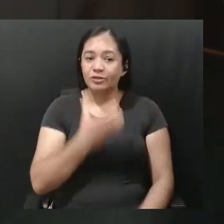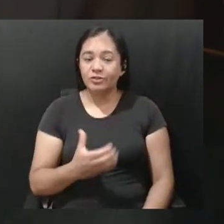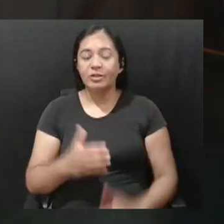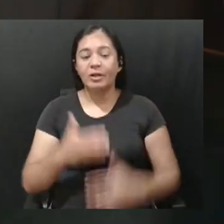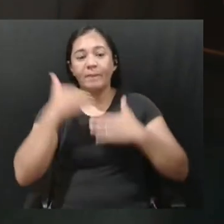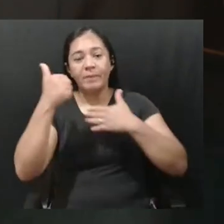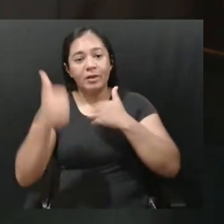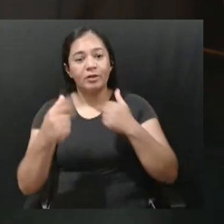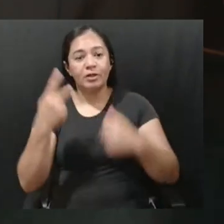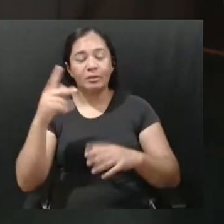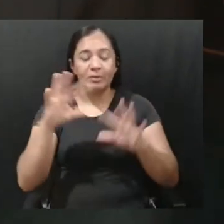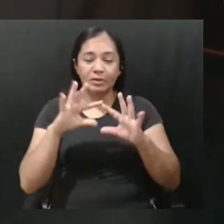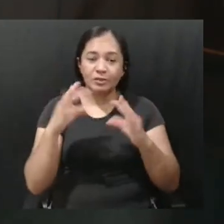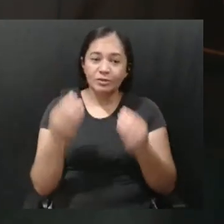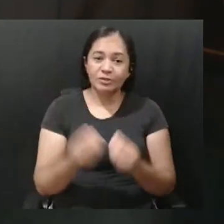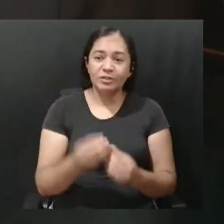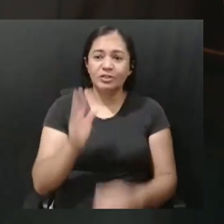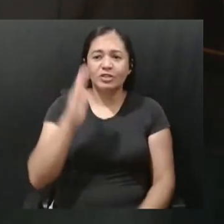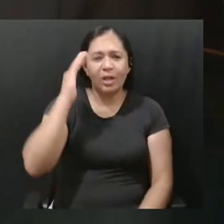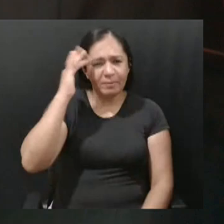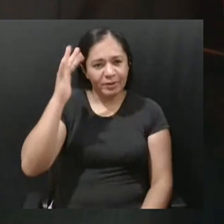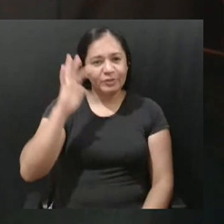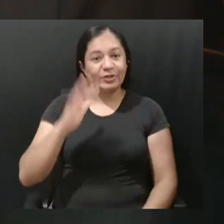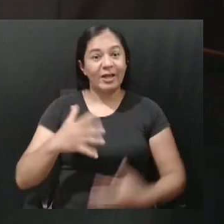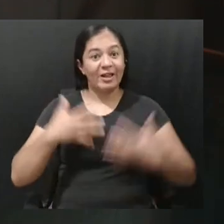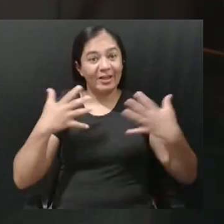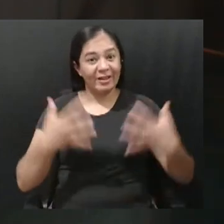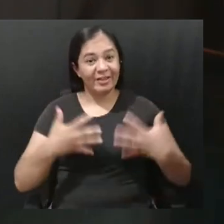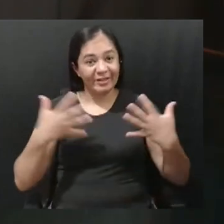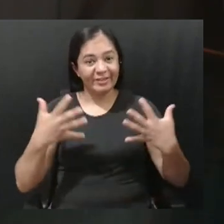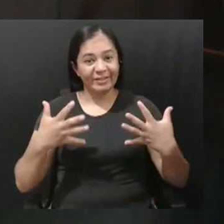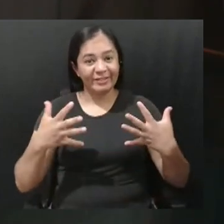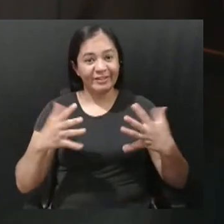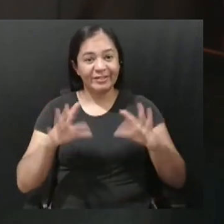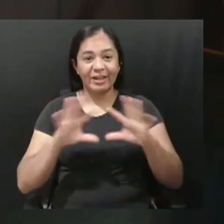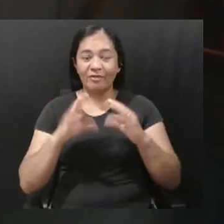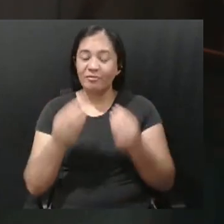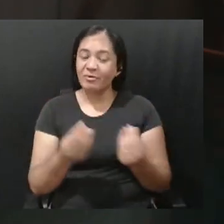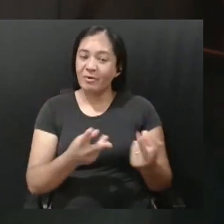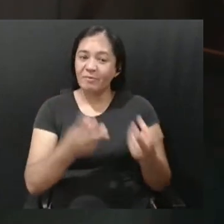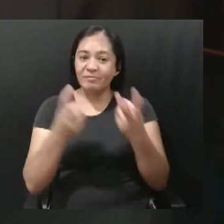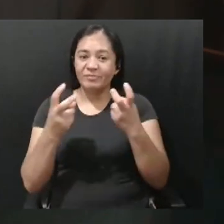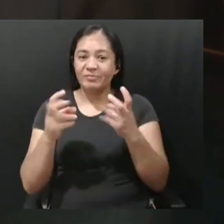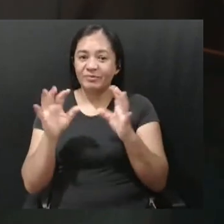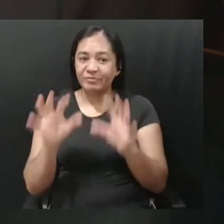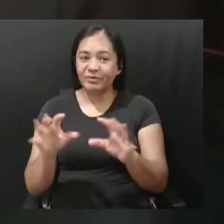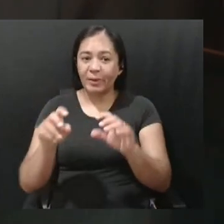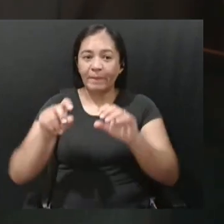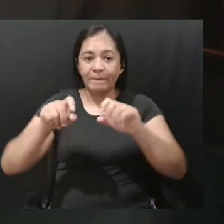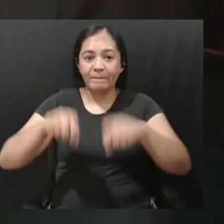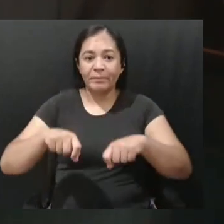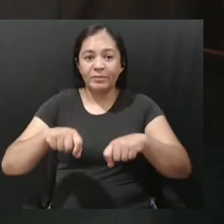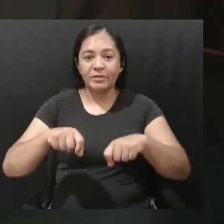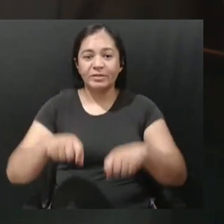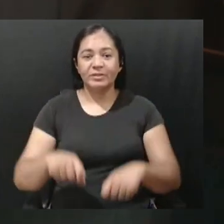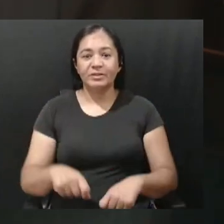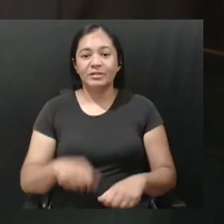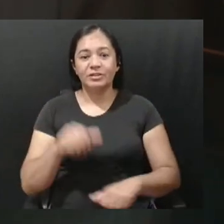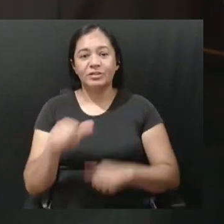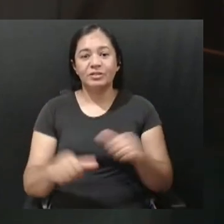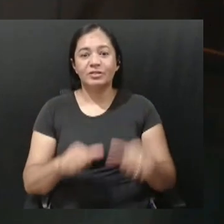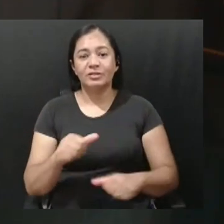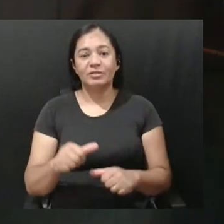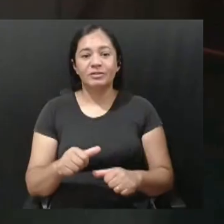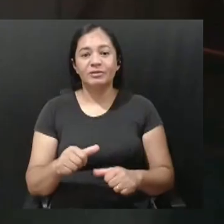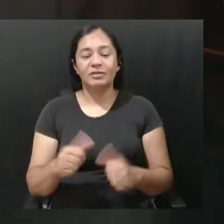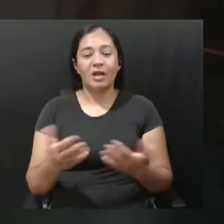Você já imagina a alegria, de repente, né, da família vendo que aquilo que poderia ser impossível se tornou, né, possível e todo mundo ali